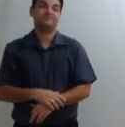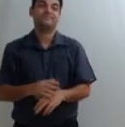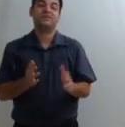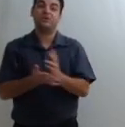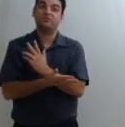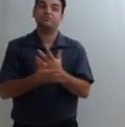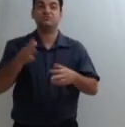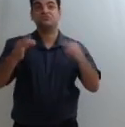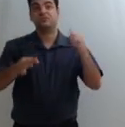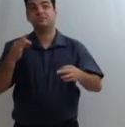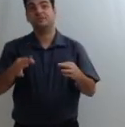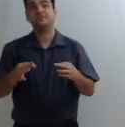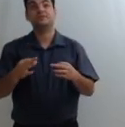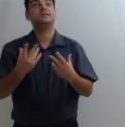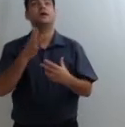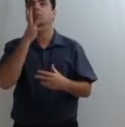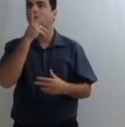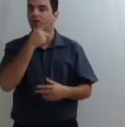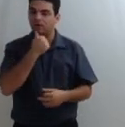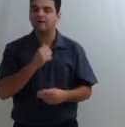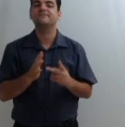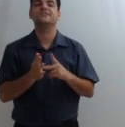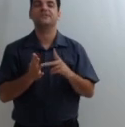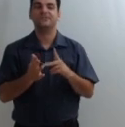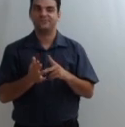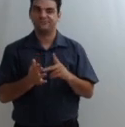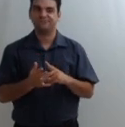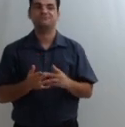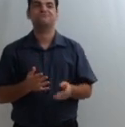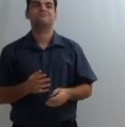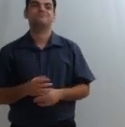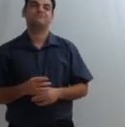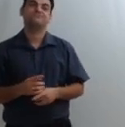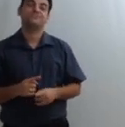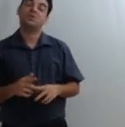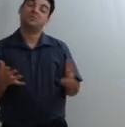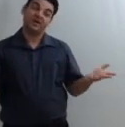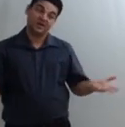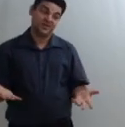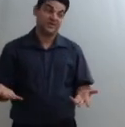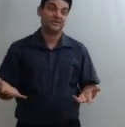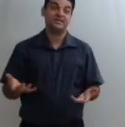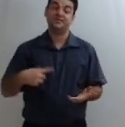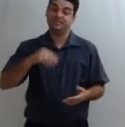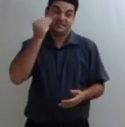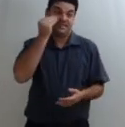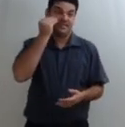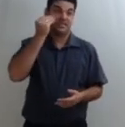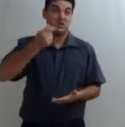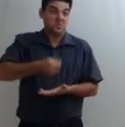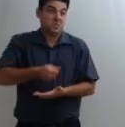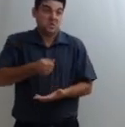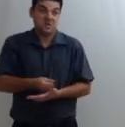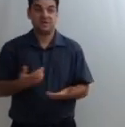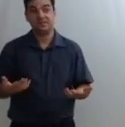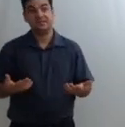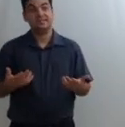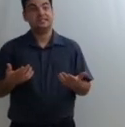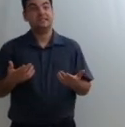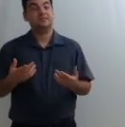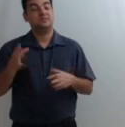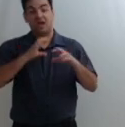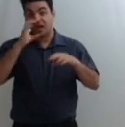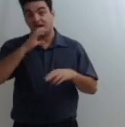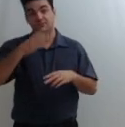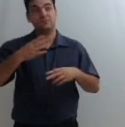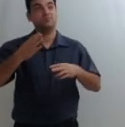a destempo. Mas, felizmente, aqui temos autoria. Espero que o júri se realize.